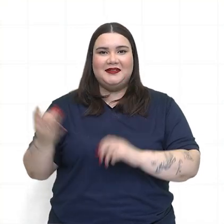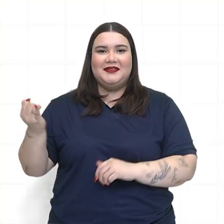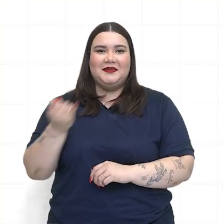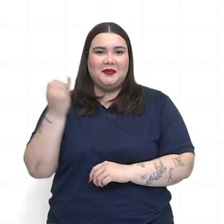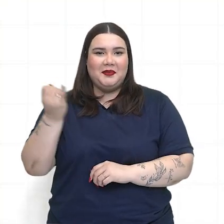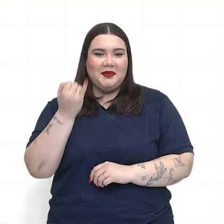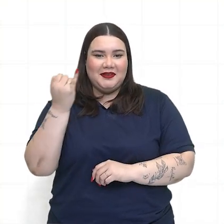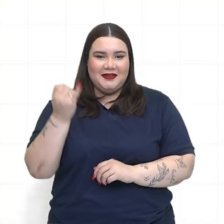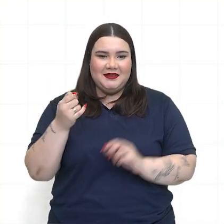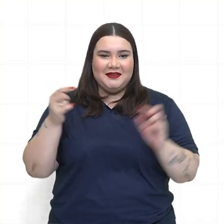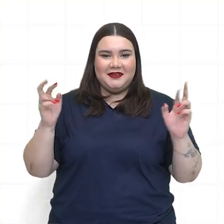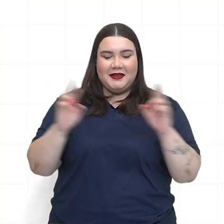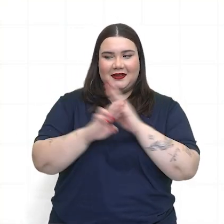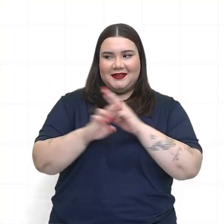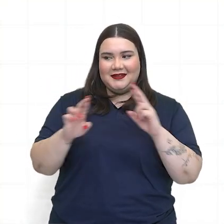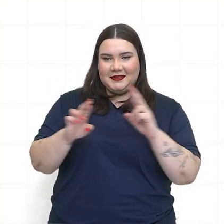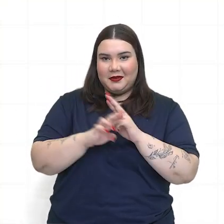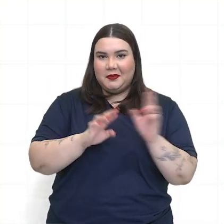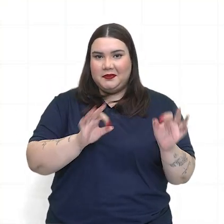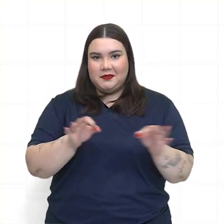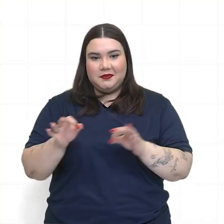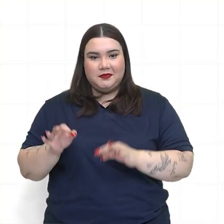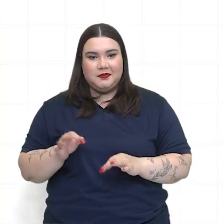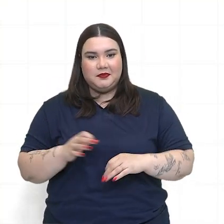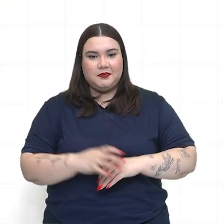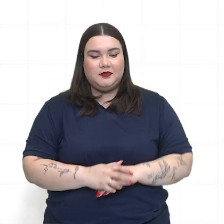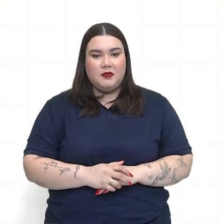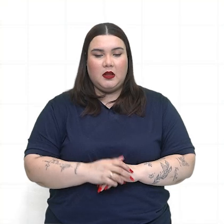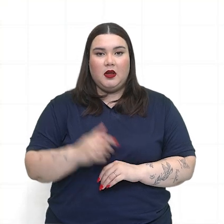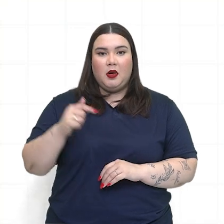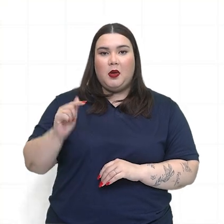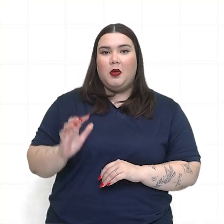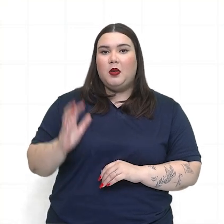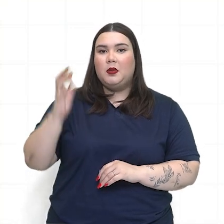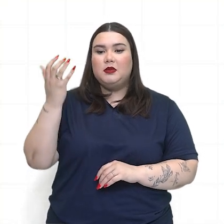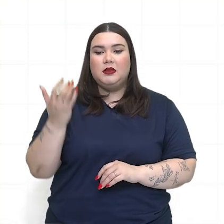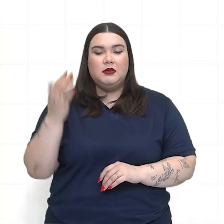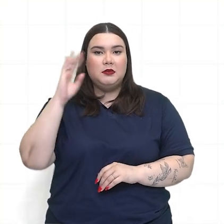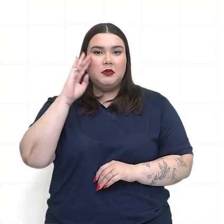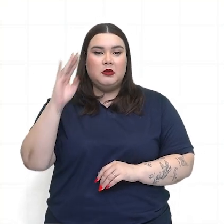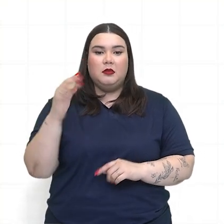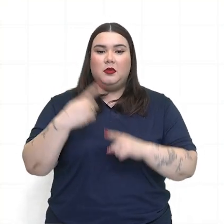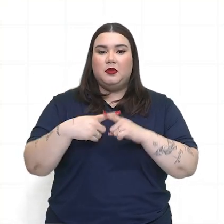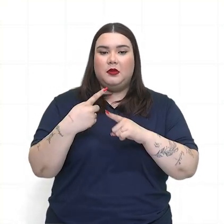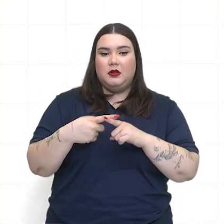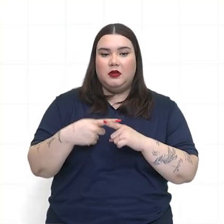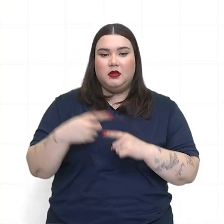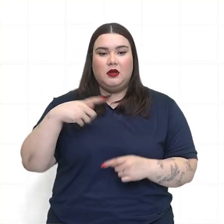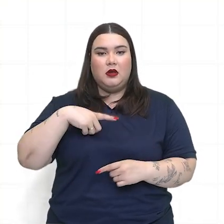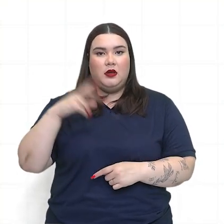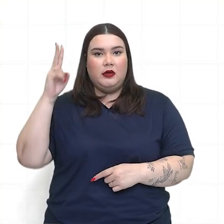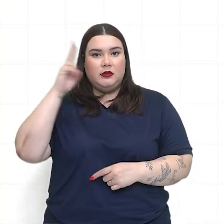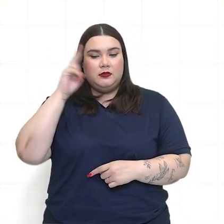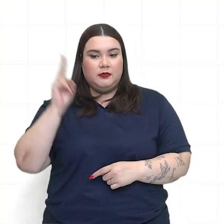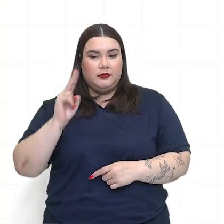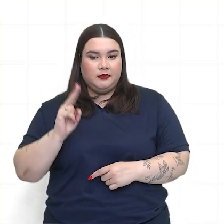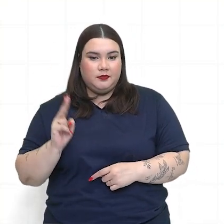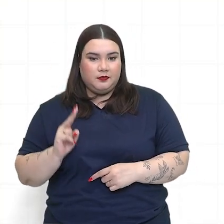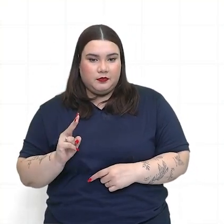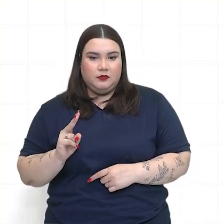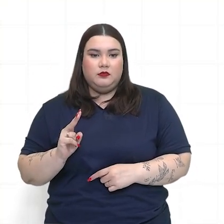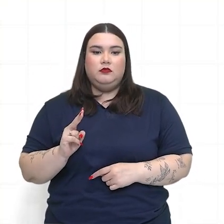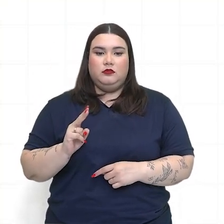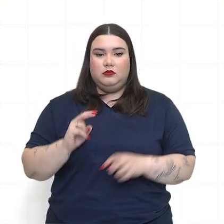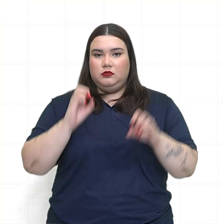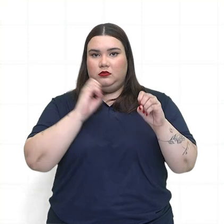essas grandes questões. E isso ocorre principalmente através de